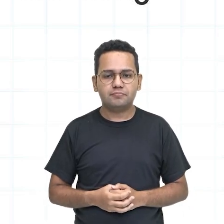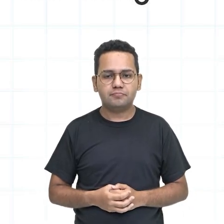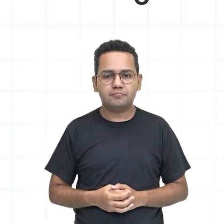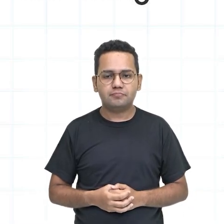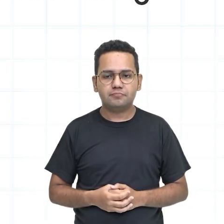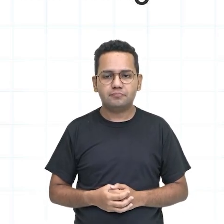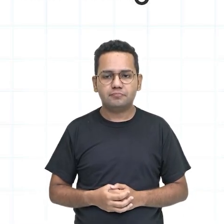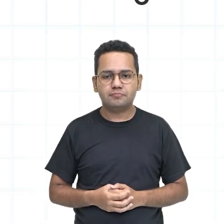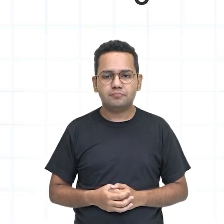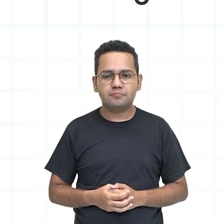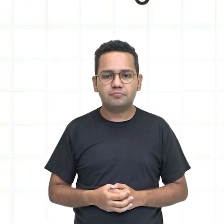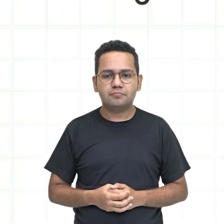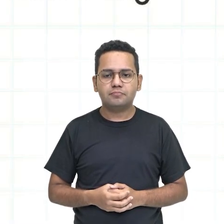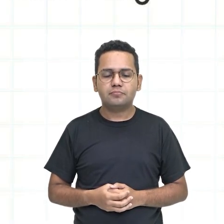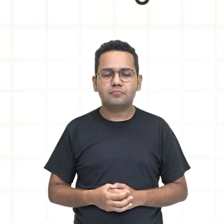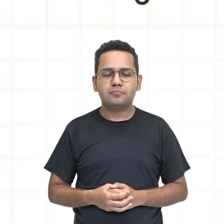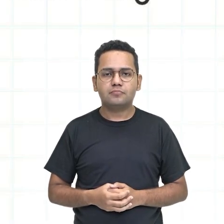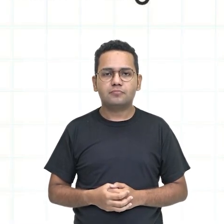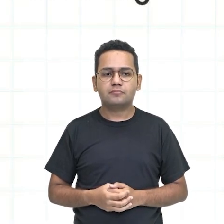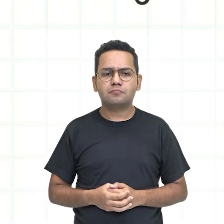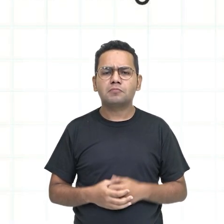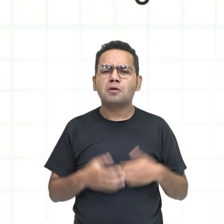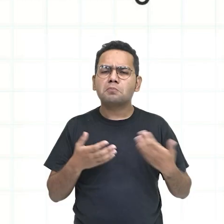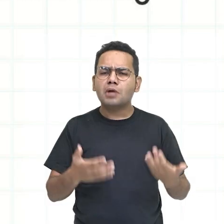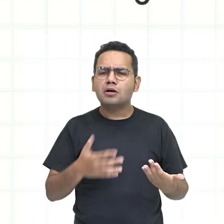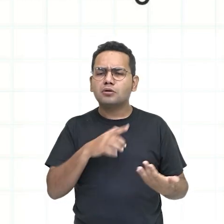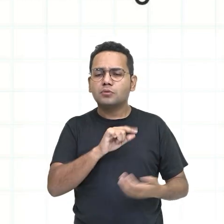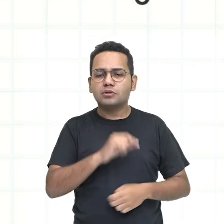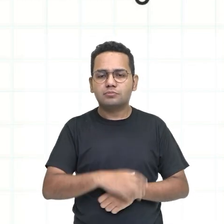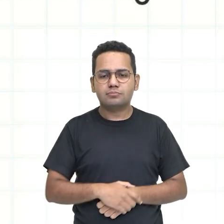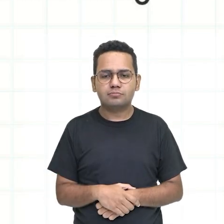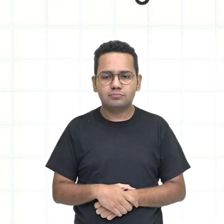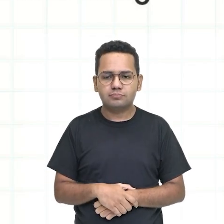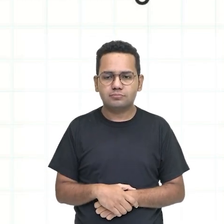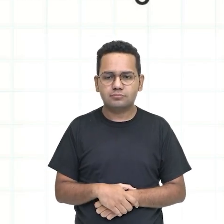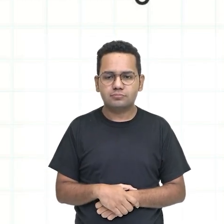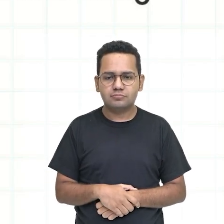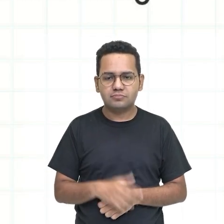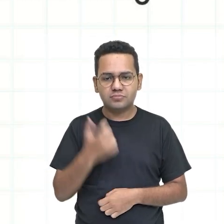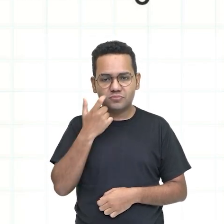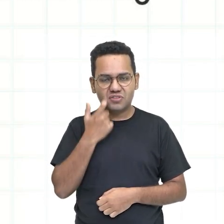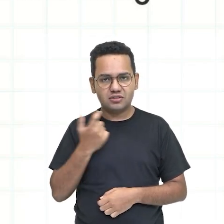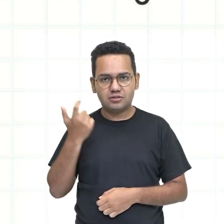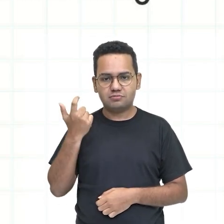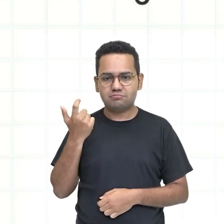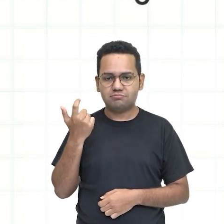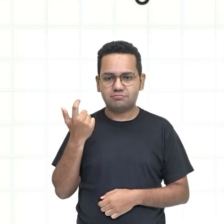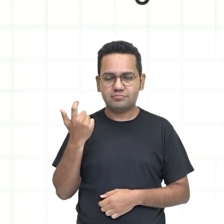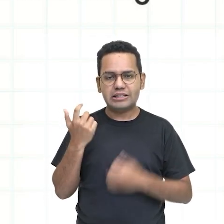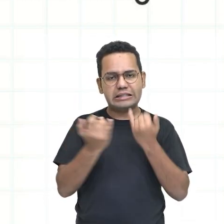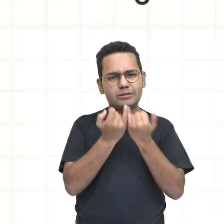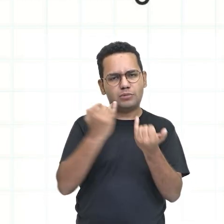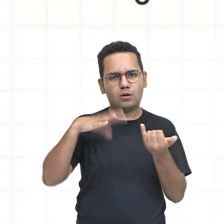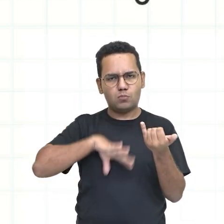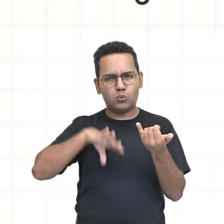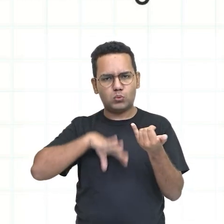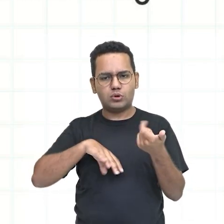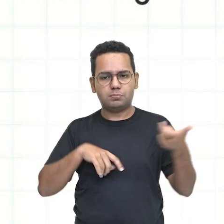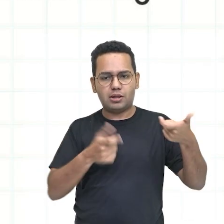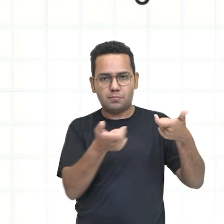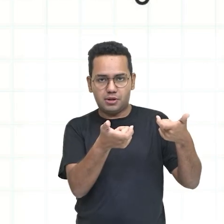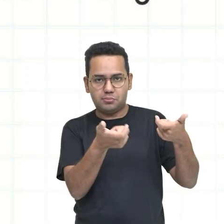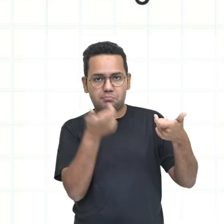a linguagem, né, a comunicação verbal, nós temos duas palavrinhas, né, que são cognatas, né,